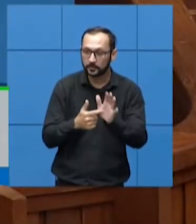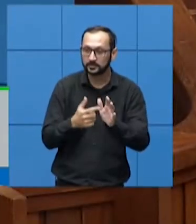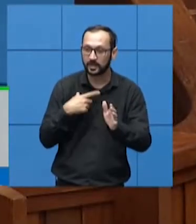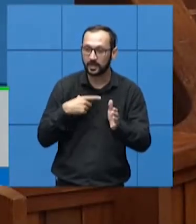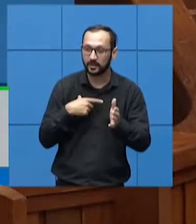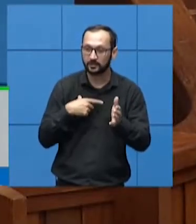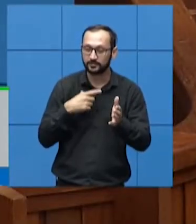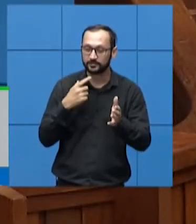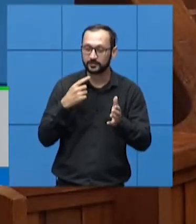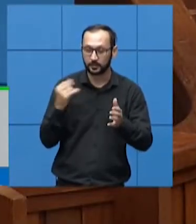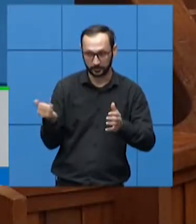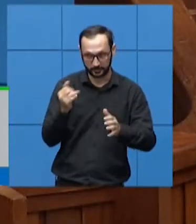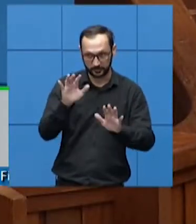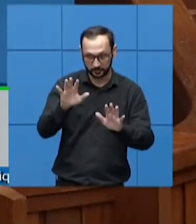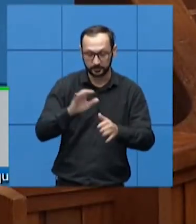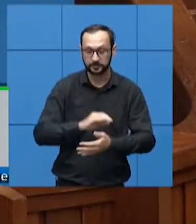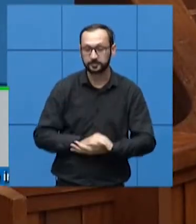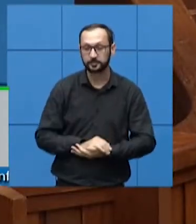seguinte: